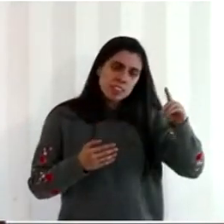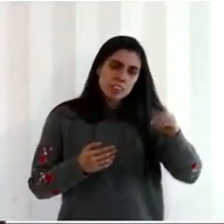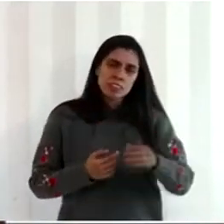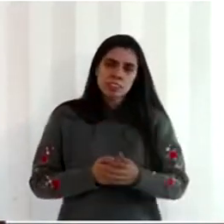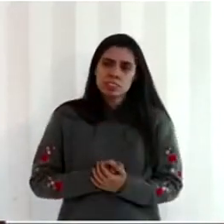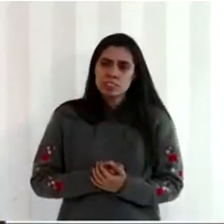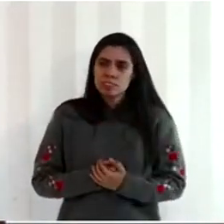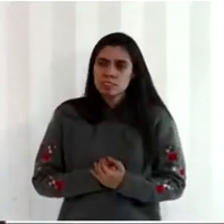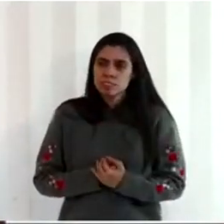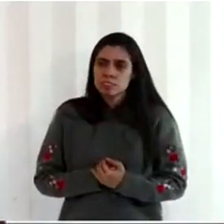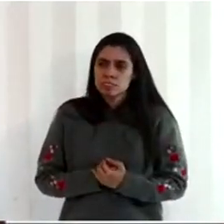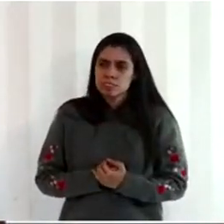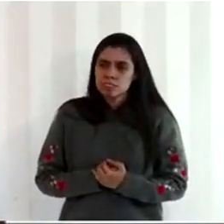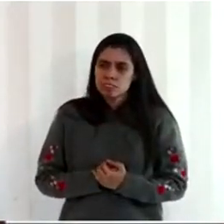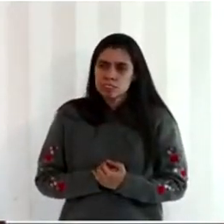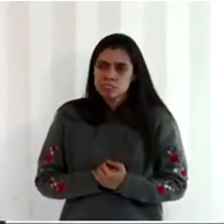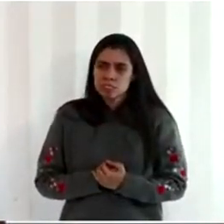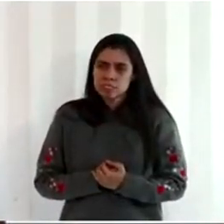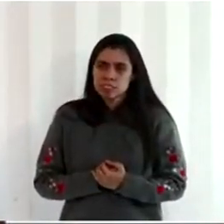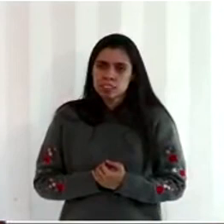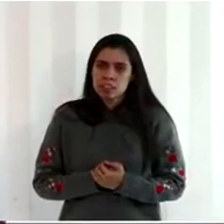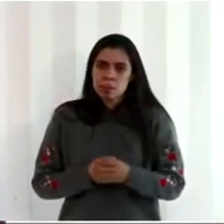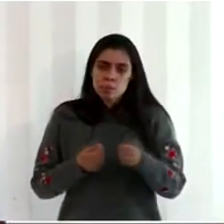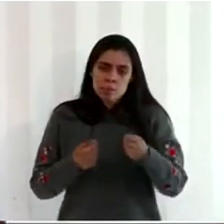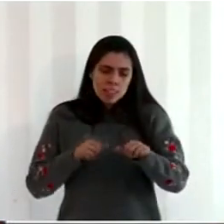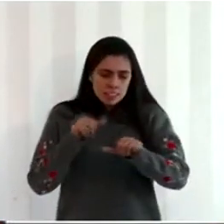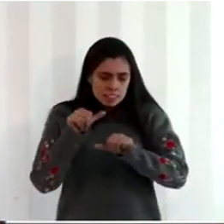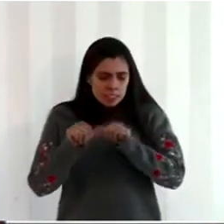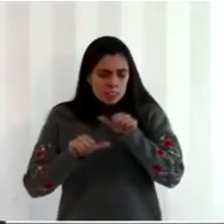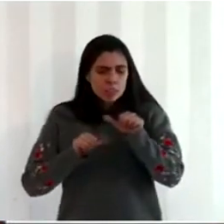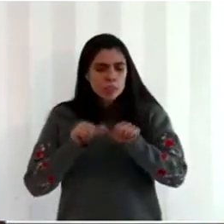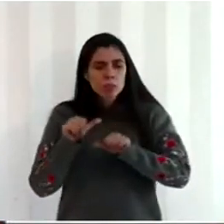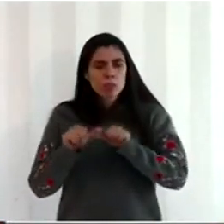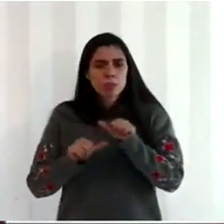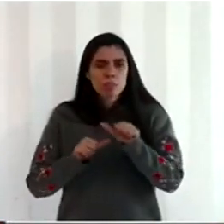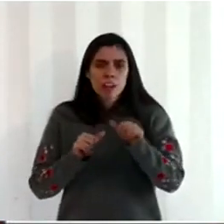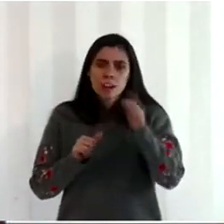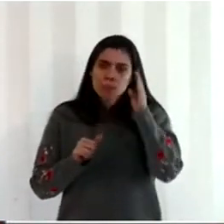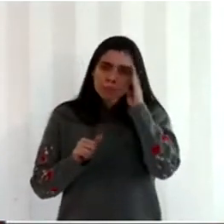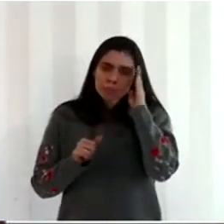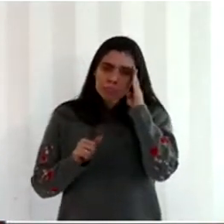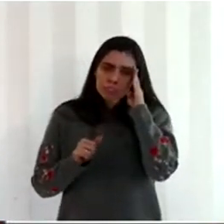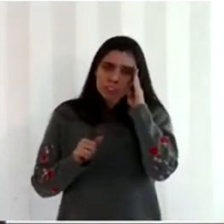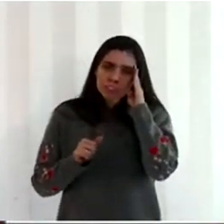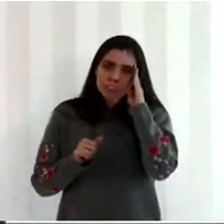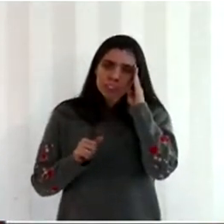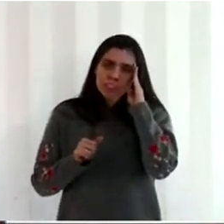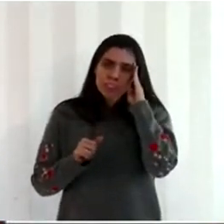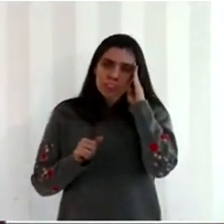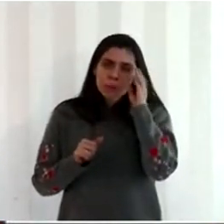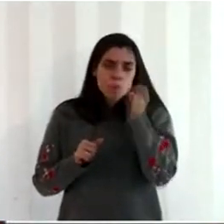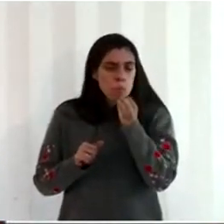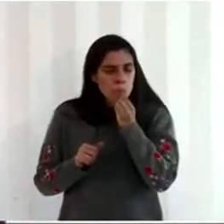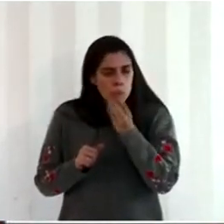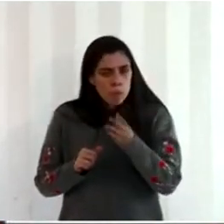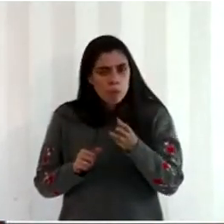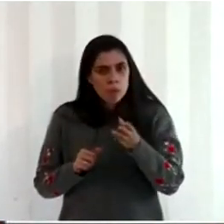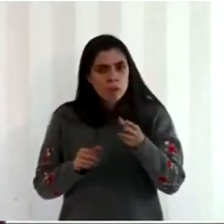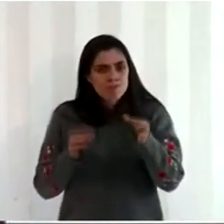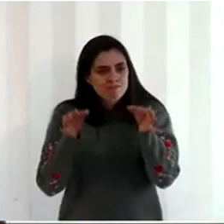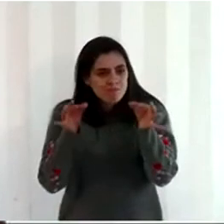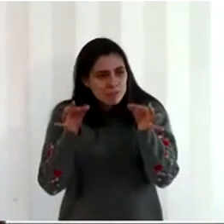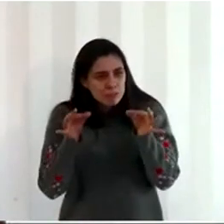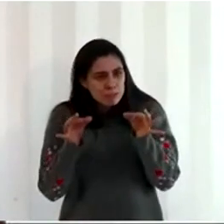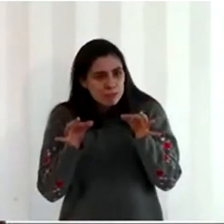este século, mas transformai-vos pela renovação da vossa mente, para que experimenteis qual seja boa, perfeita